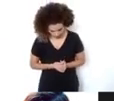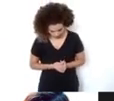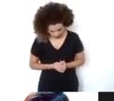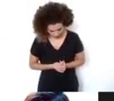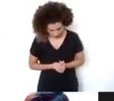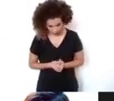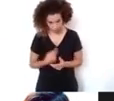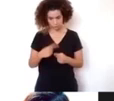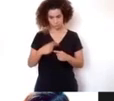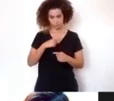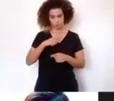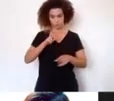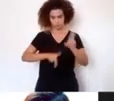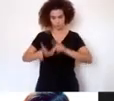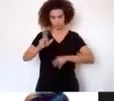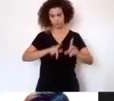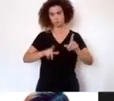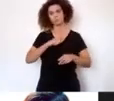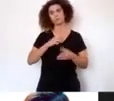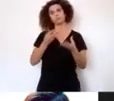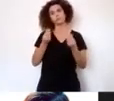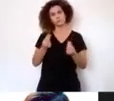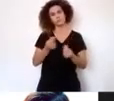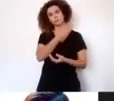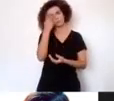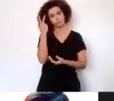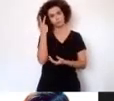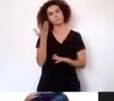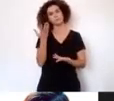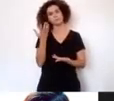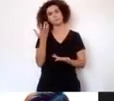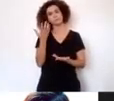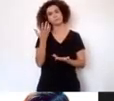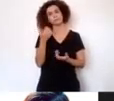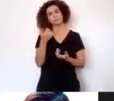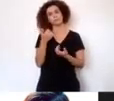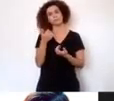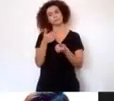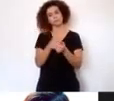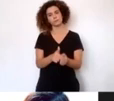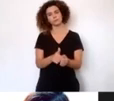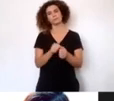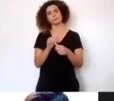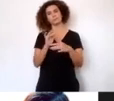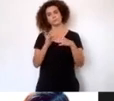a gente é muito diverso, então tem muitas pessoas para ser, né, acompanhadas nesse